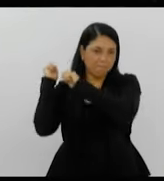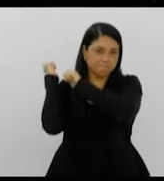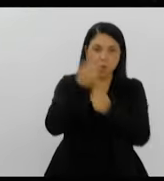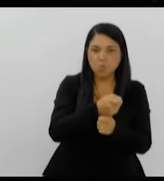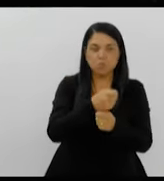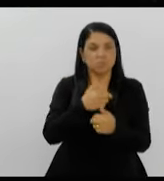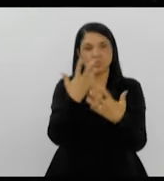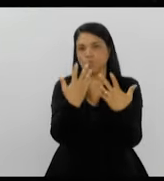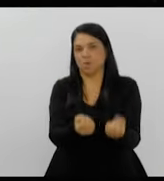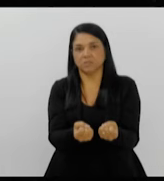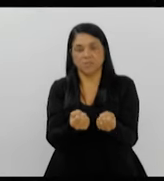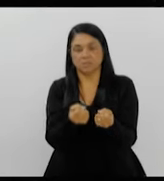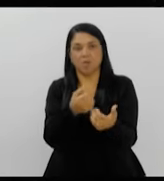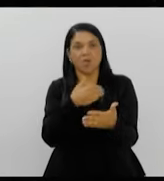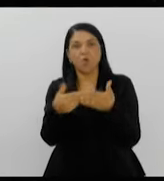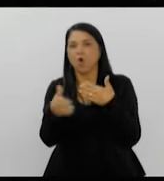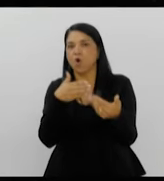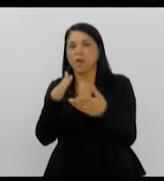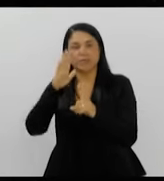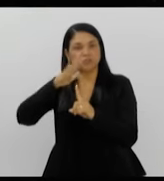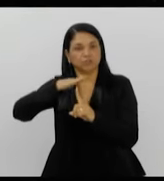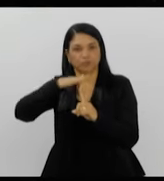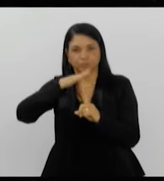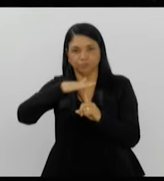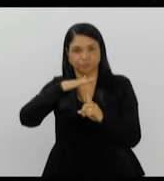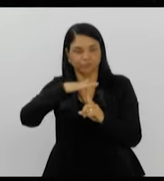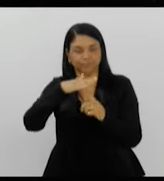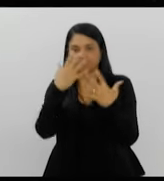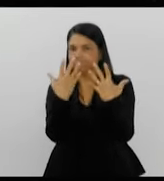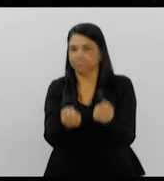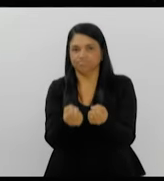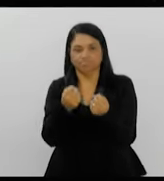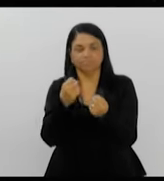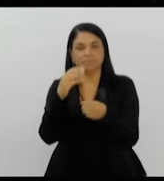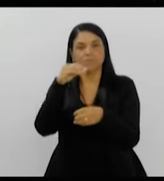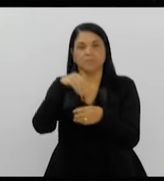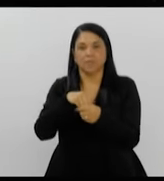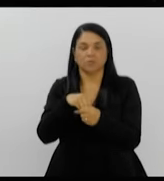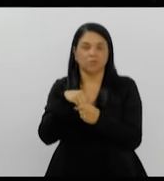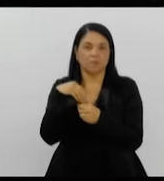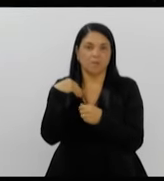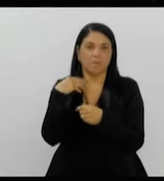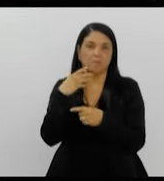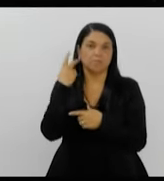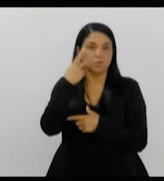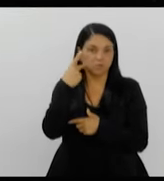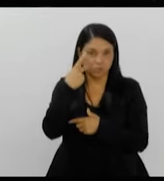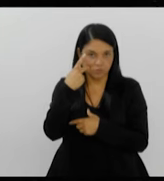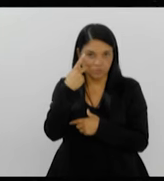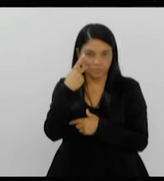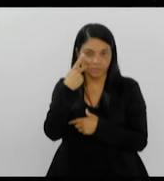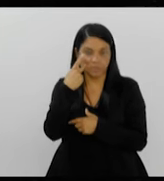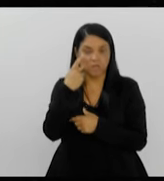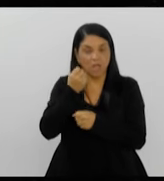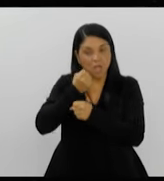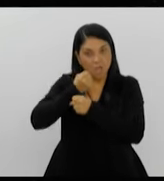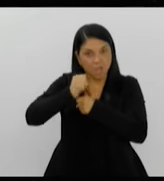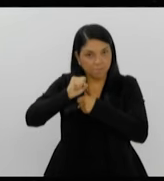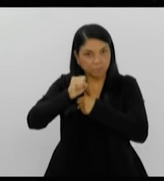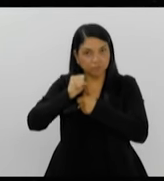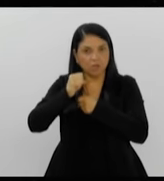outra violência desse gênero então repudiar a